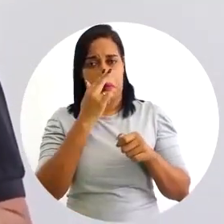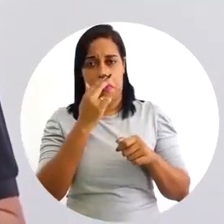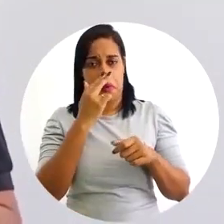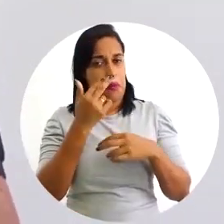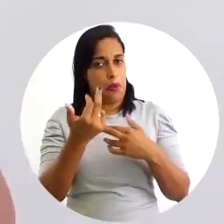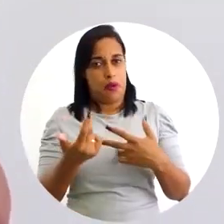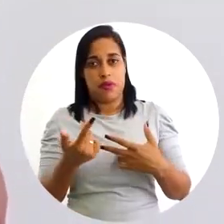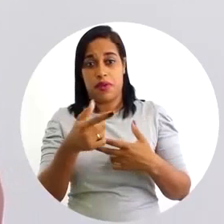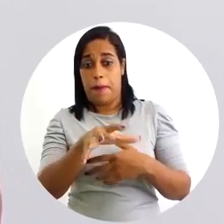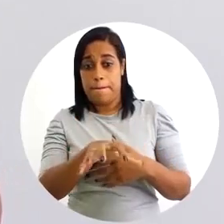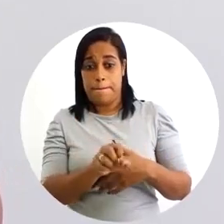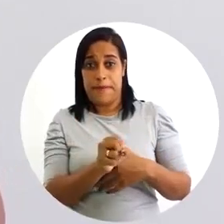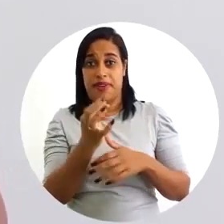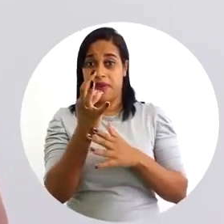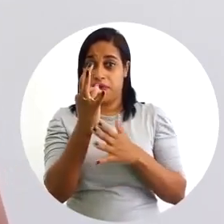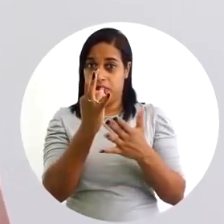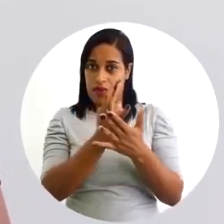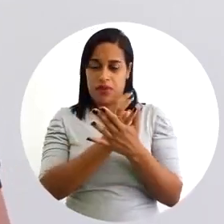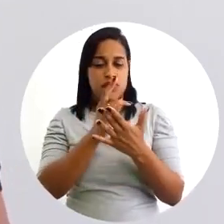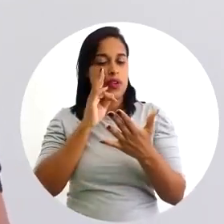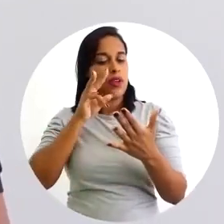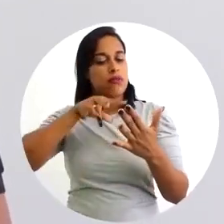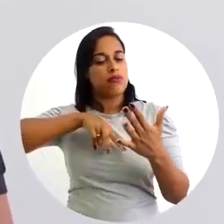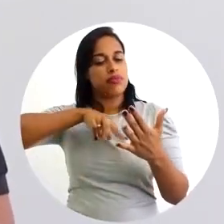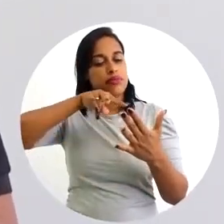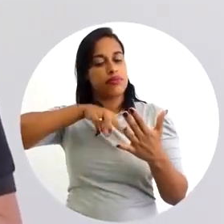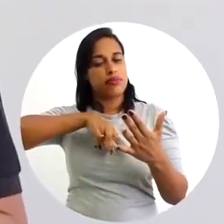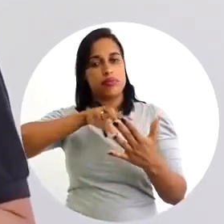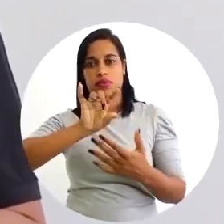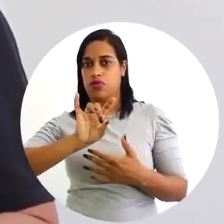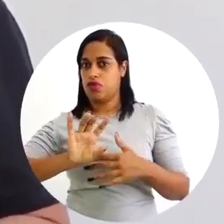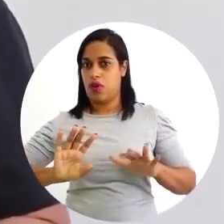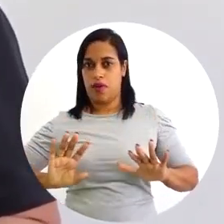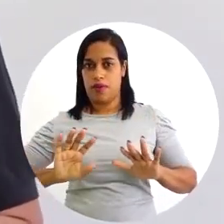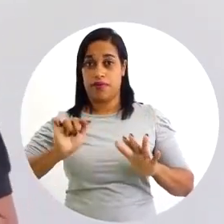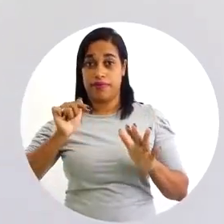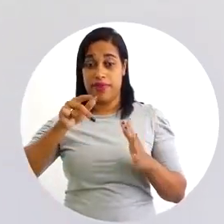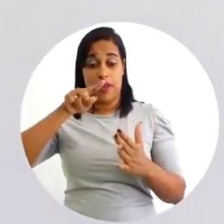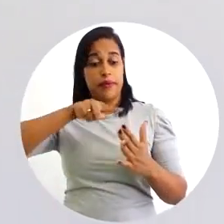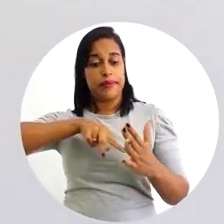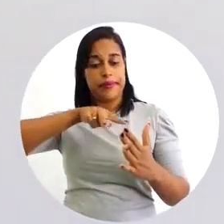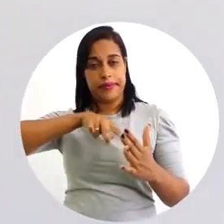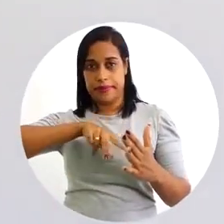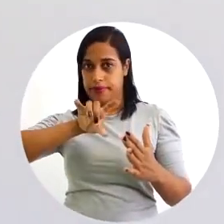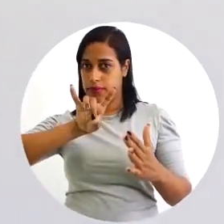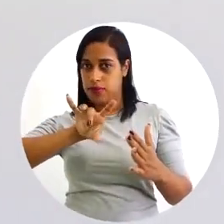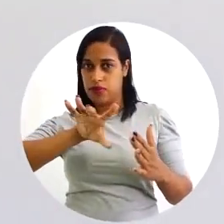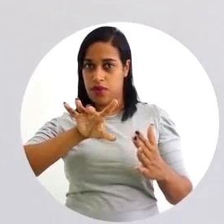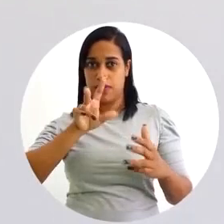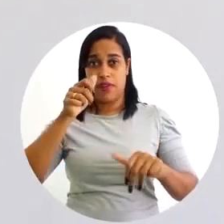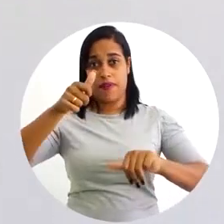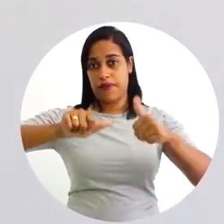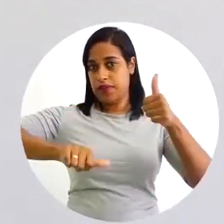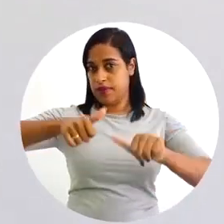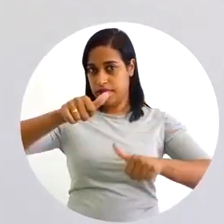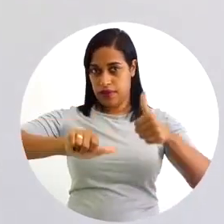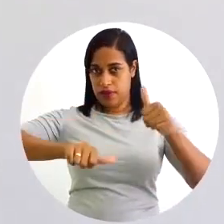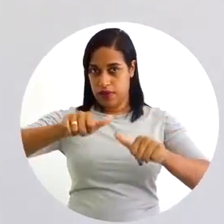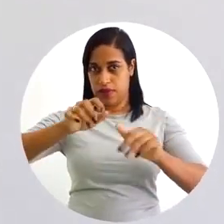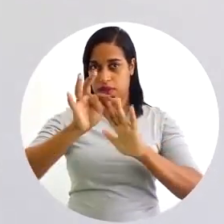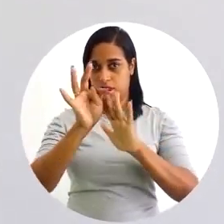pegar o texto e vai dar uma olhada por cima dele. E dando essa olhada, dando essa verificada no